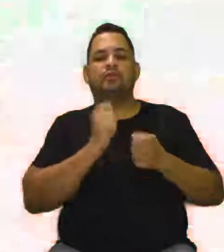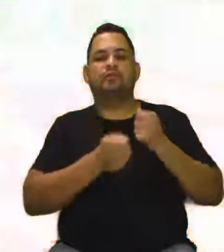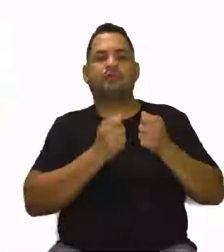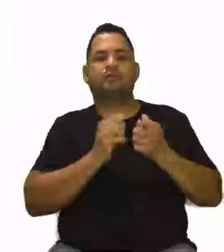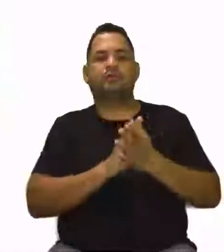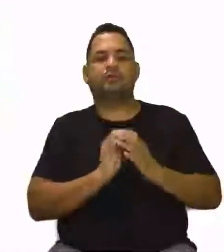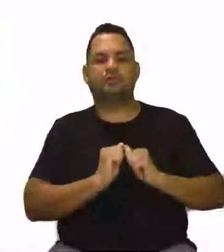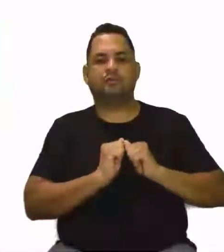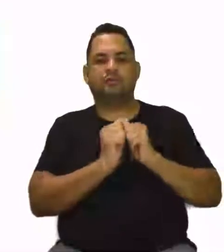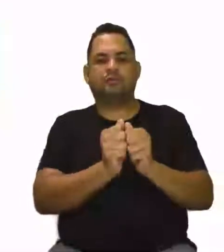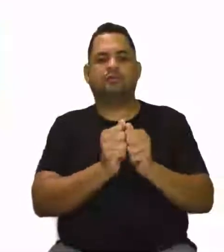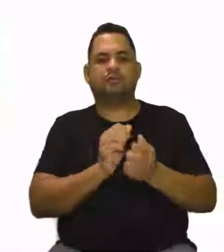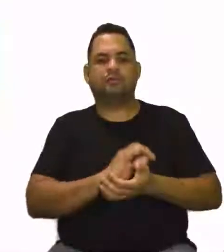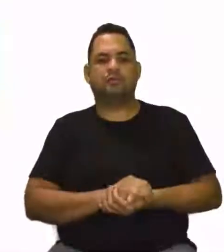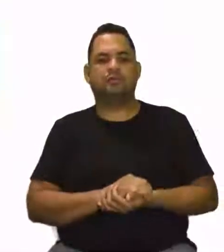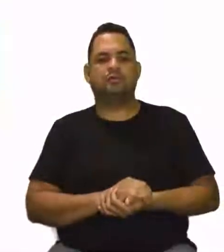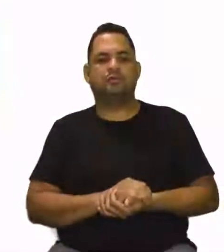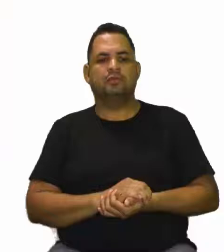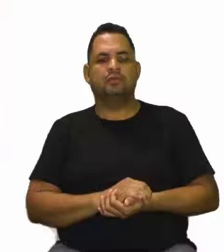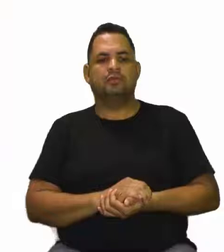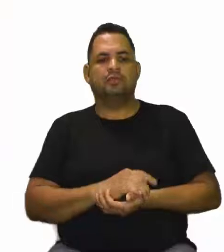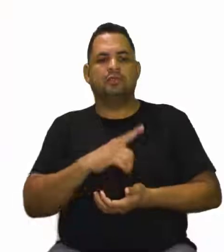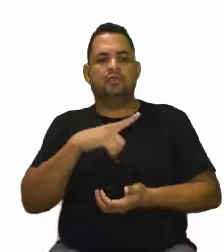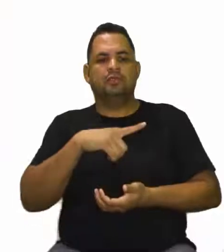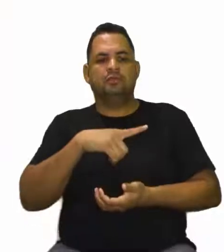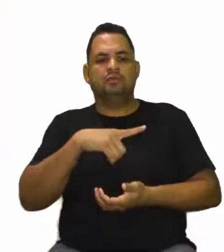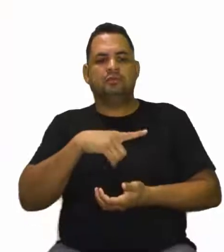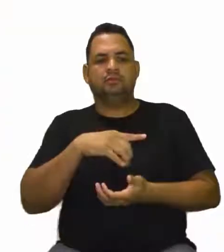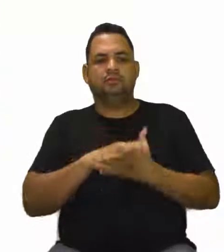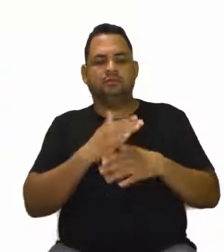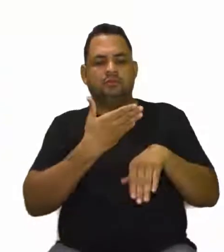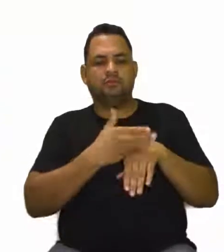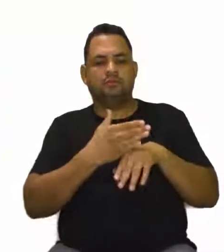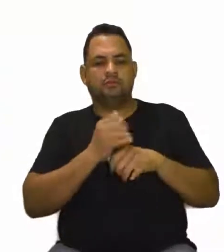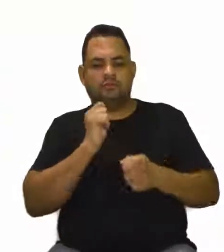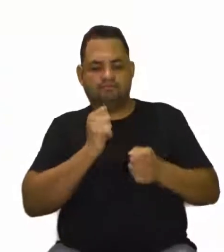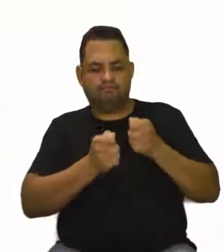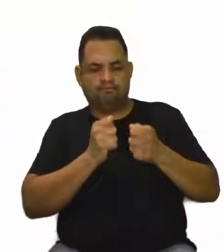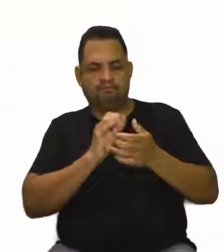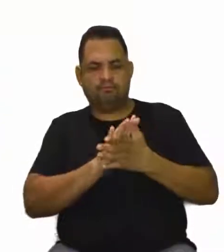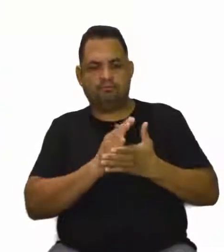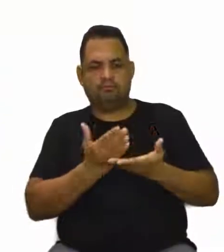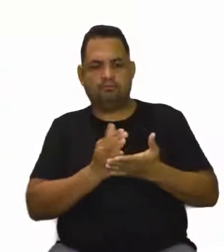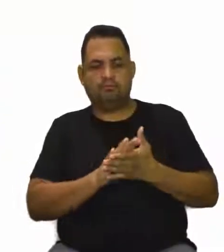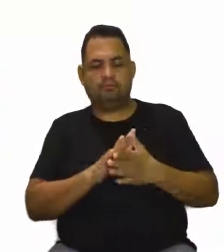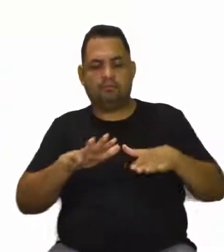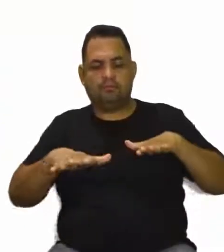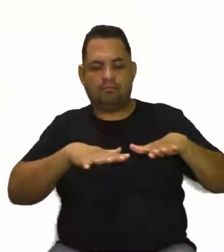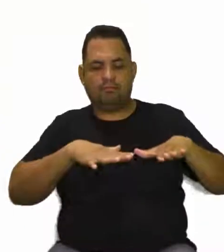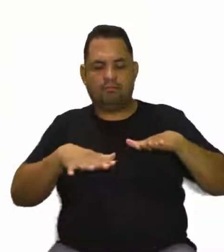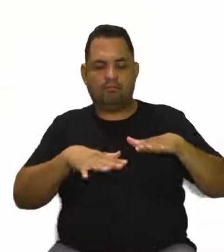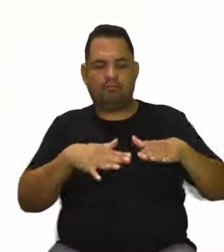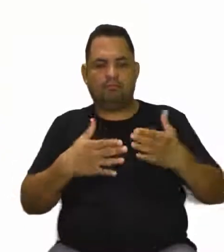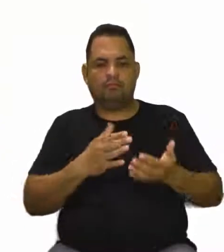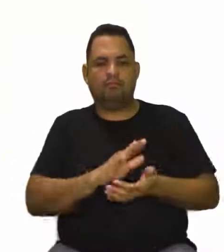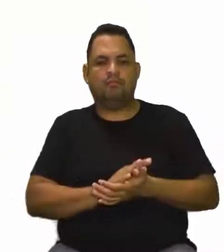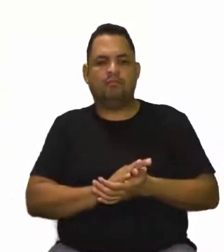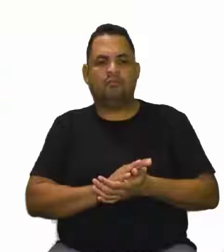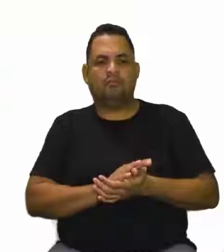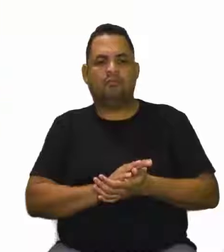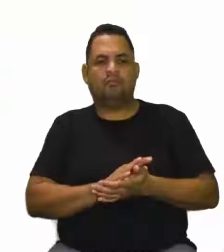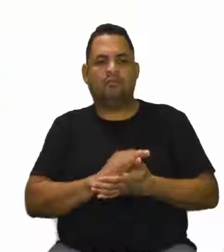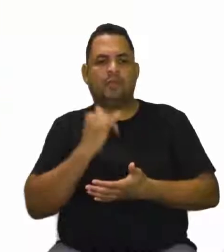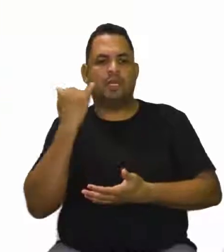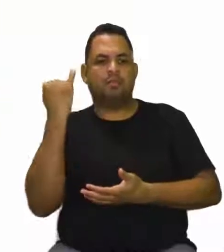continua comigo aí. Aí nós temos aqui, então, que o treinamento funcional, o movimento funcional, que é a